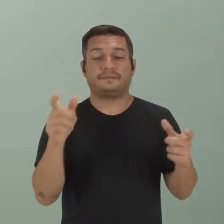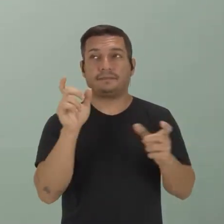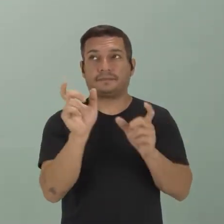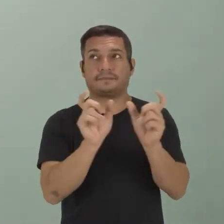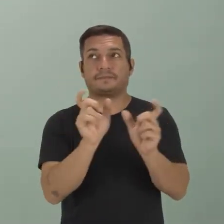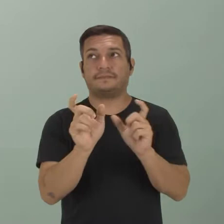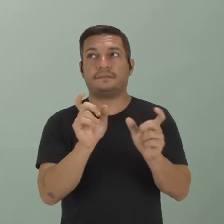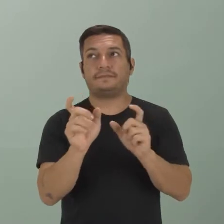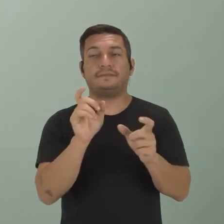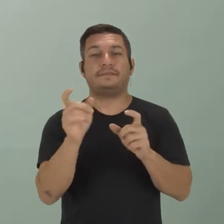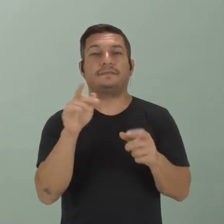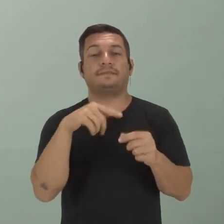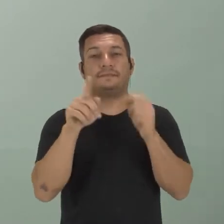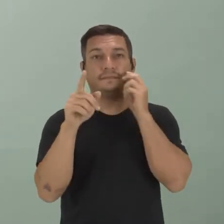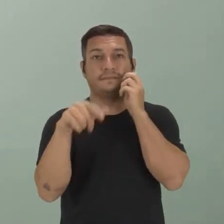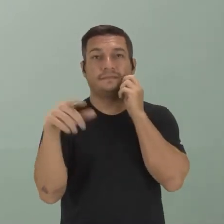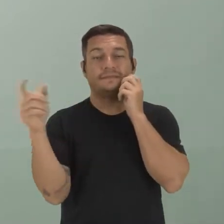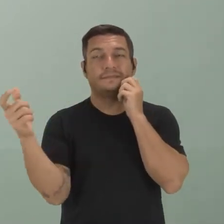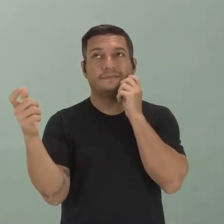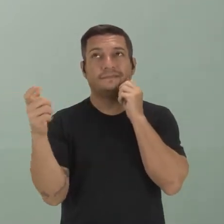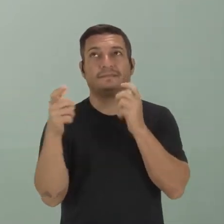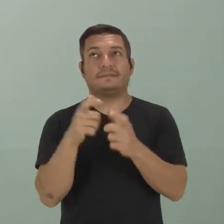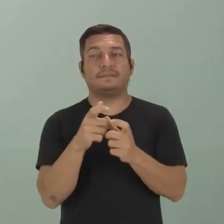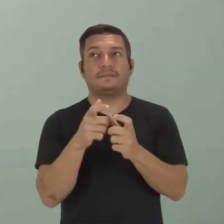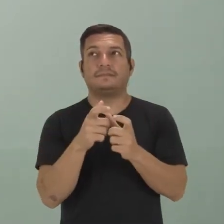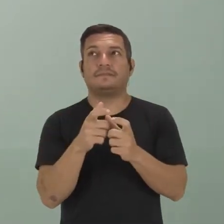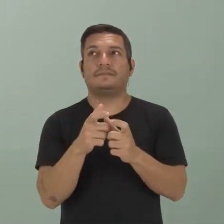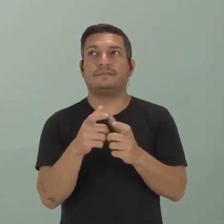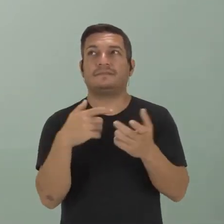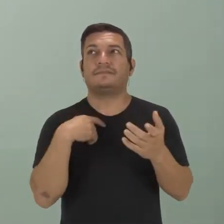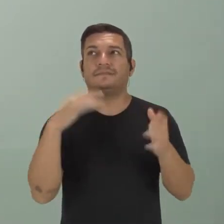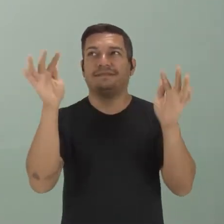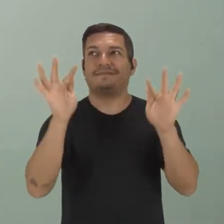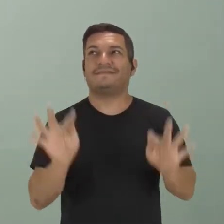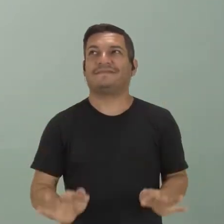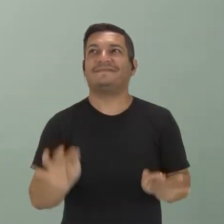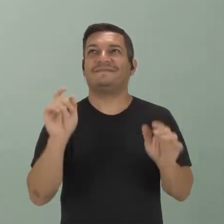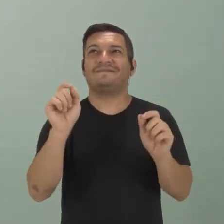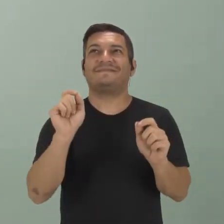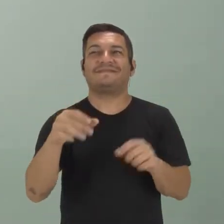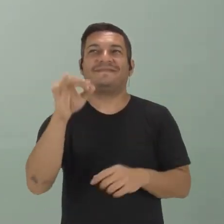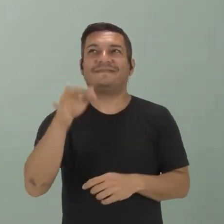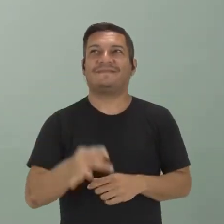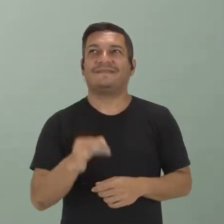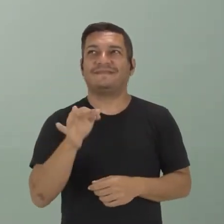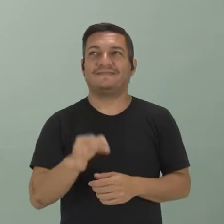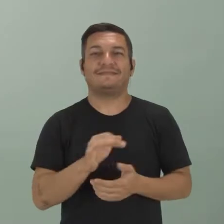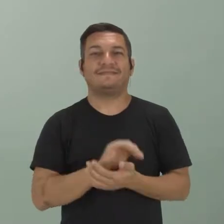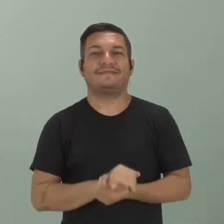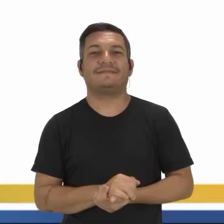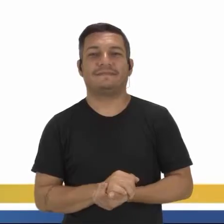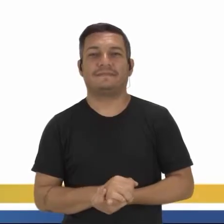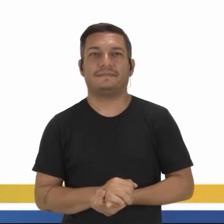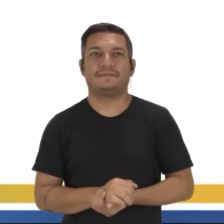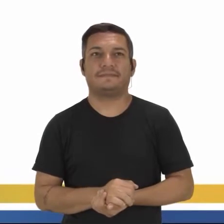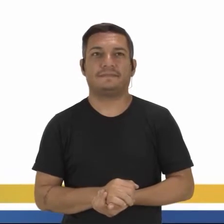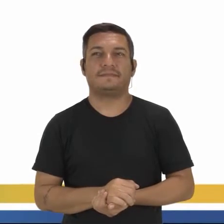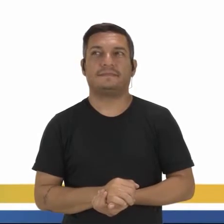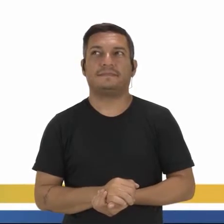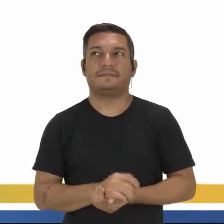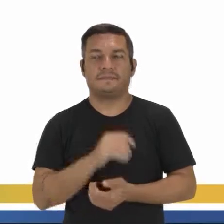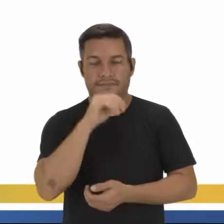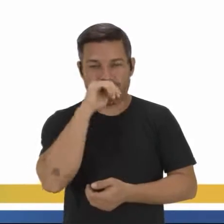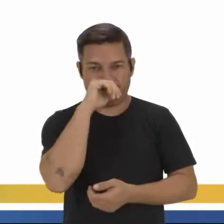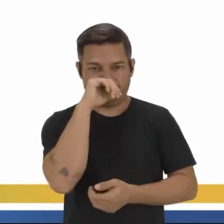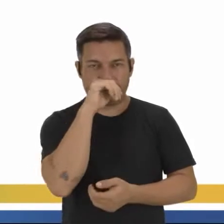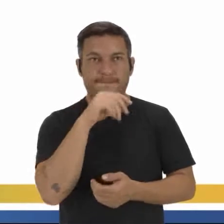que são acentuadas, tá? É a minoria. Então fica feliz que vai dar tudo certinho. Vamos lá?